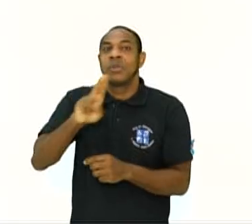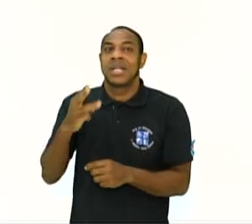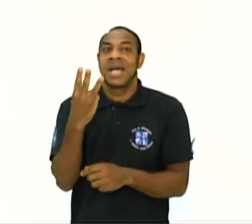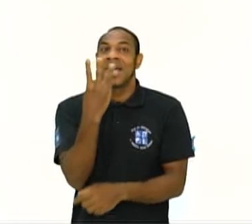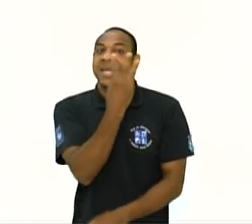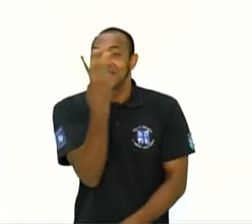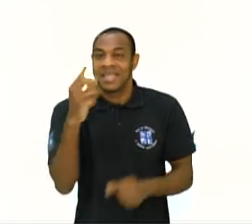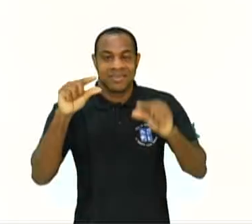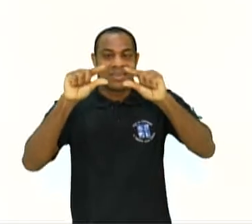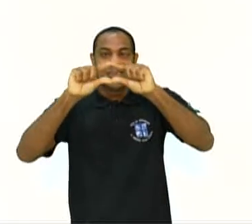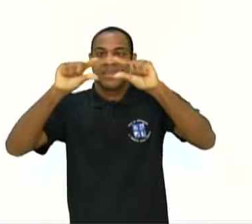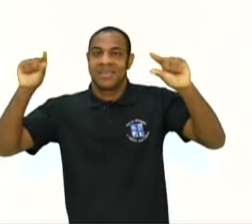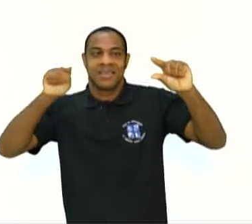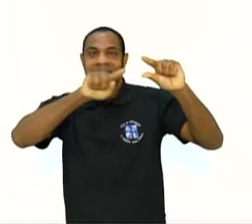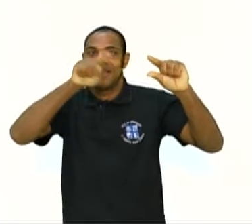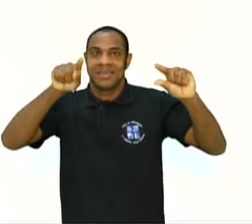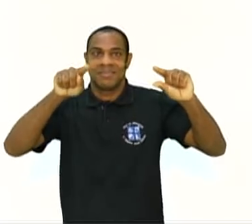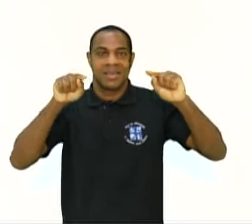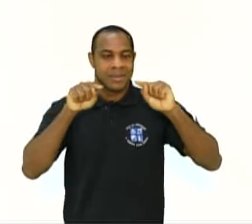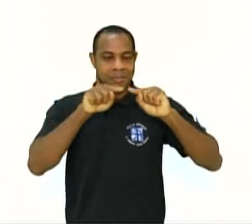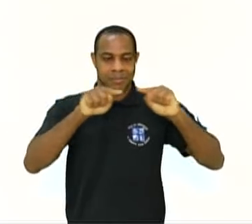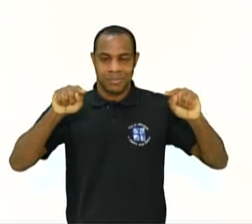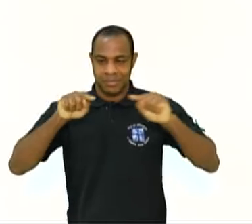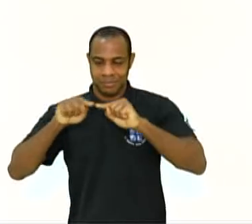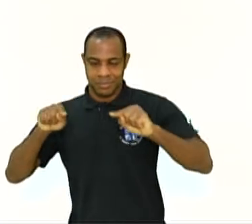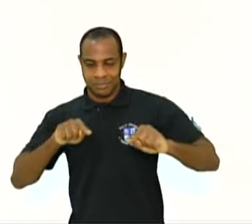ali para completar a descrição dessa imagem.